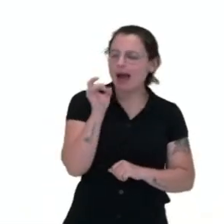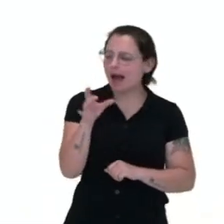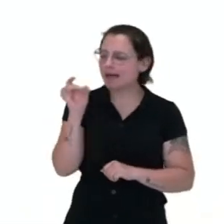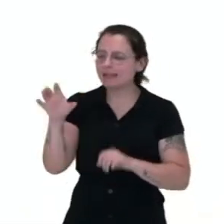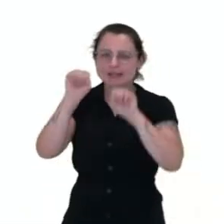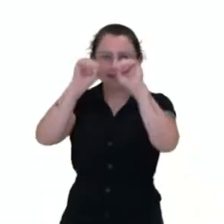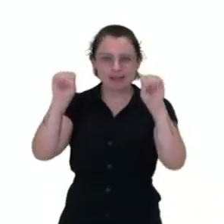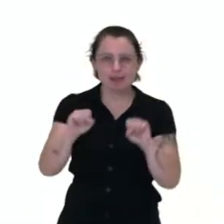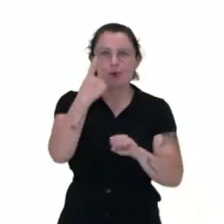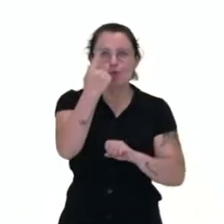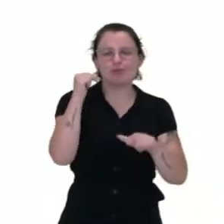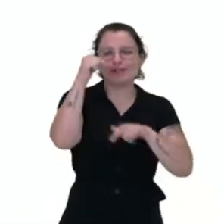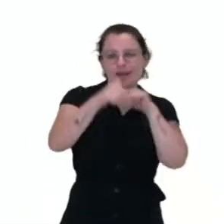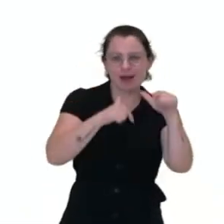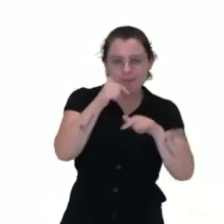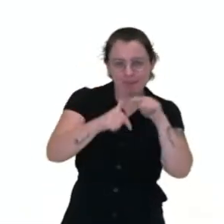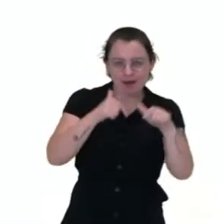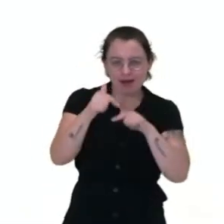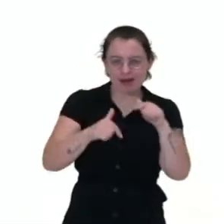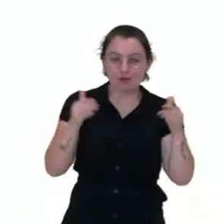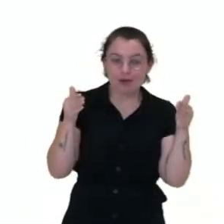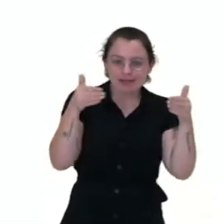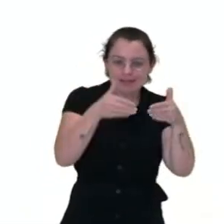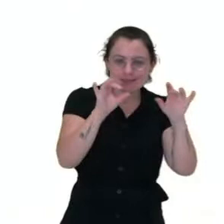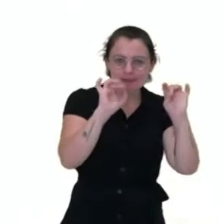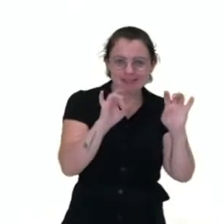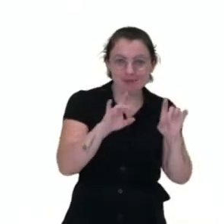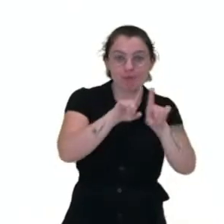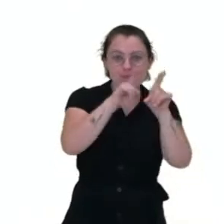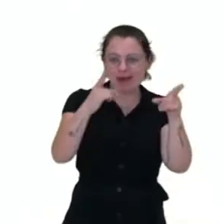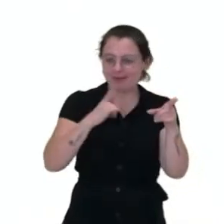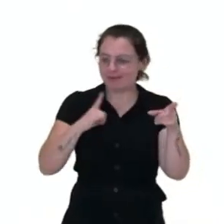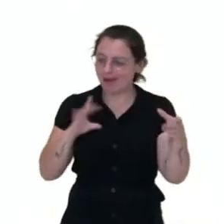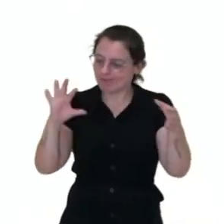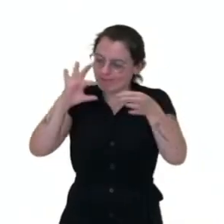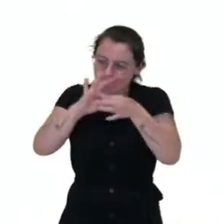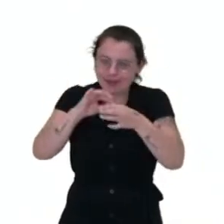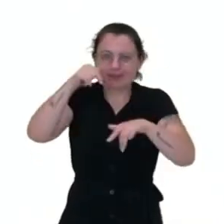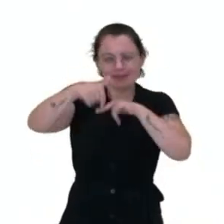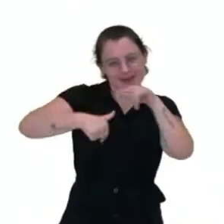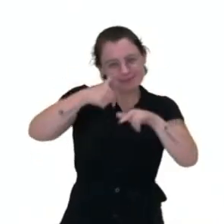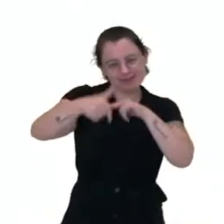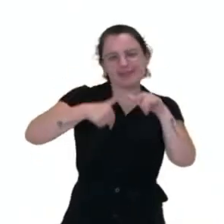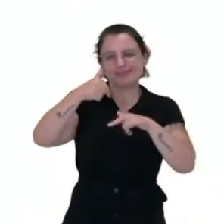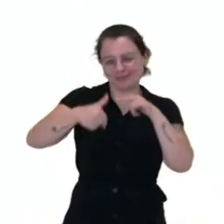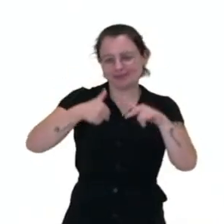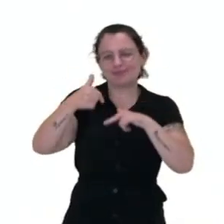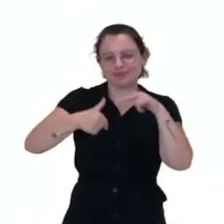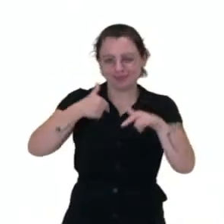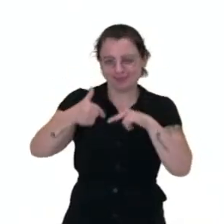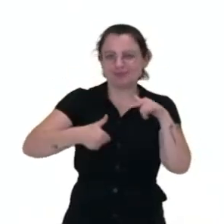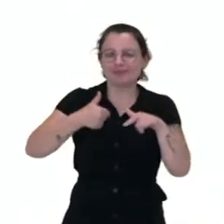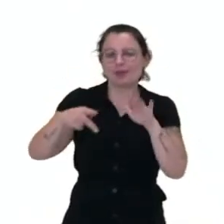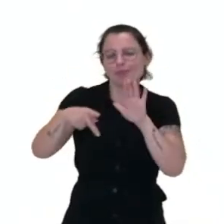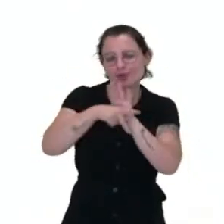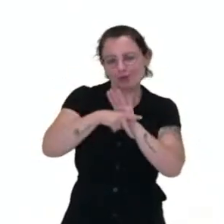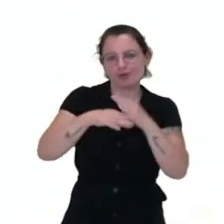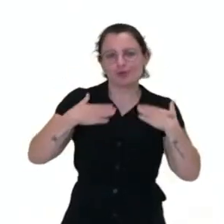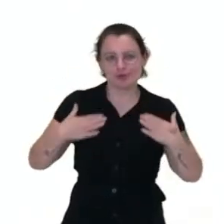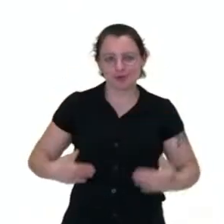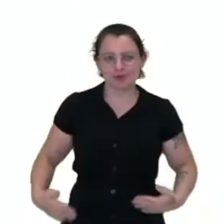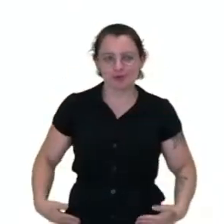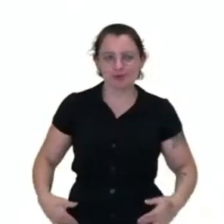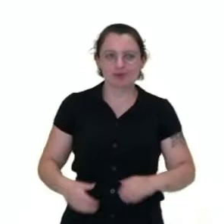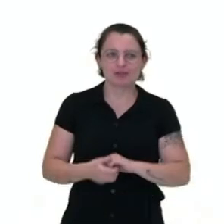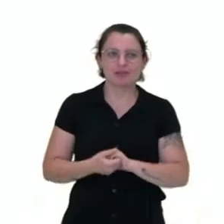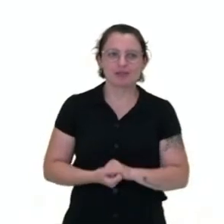seu papel, mas todos trabalhando de forma integrada para o funcionamento e a manutenção dessa menina. Então, quando ela